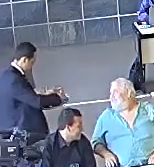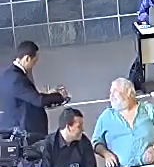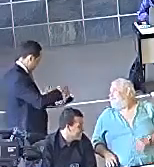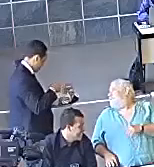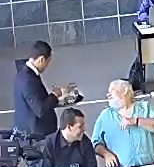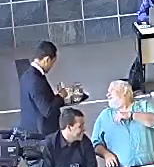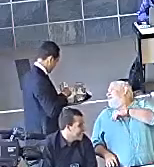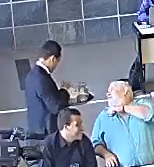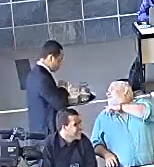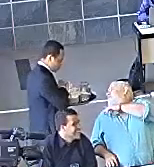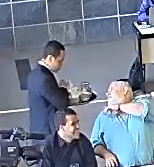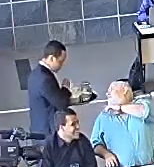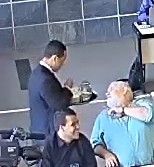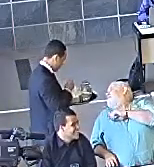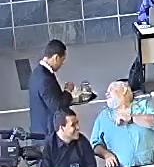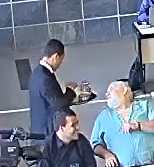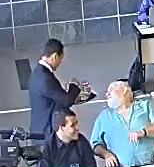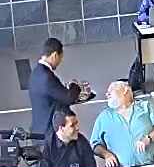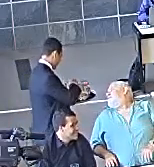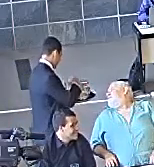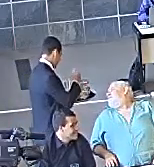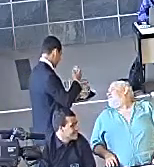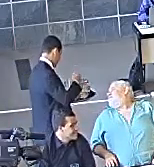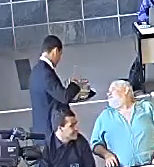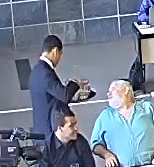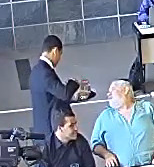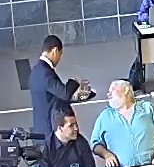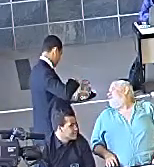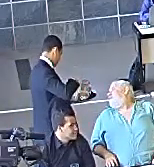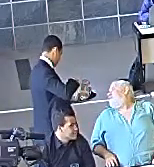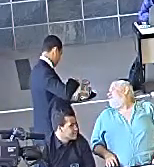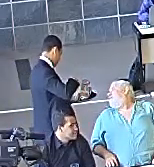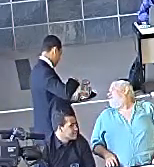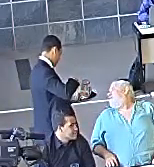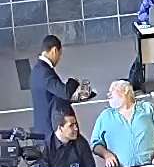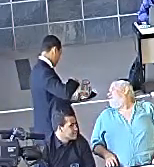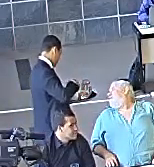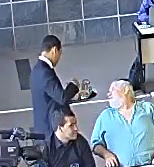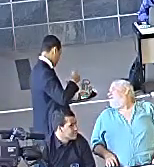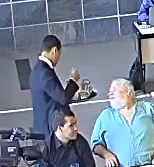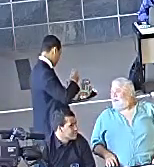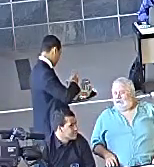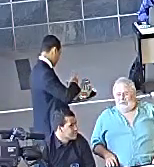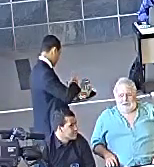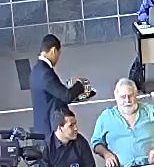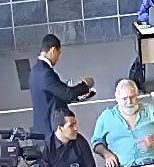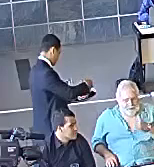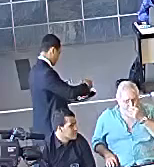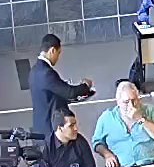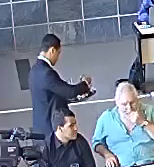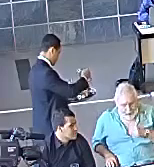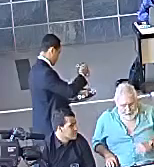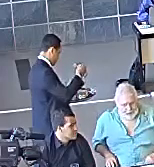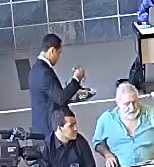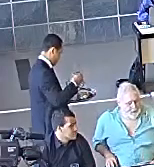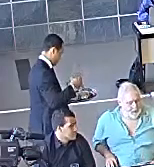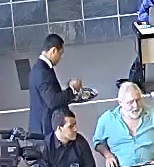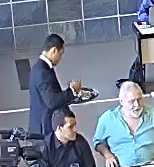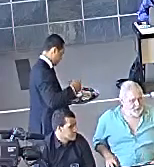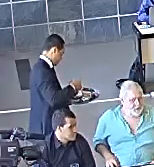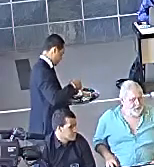fizemos uma audiência pública recentemente também então vocês nos tocam e a luz que vem aqui e a